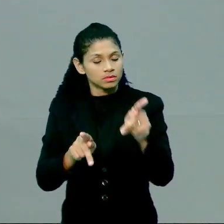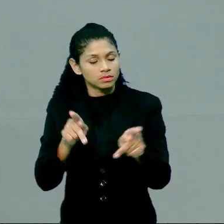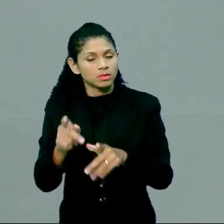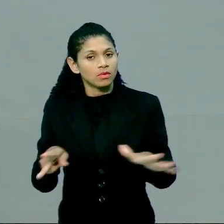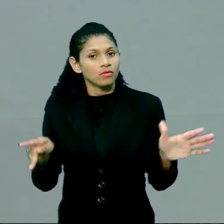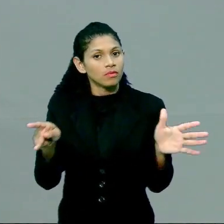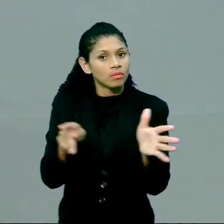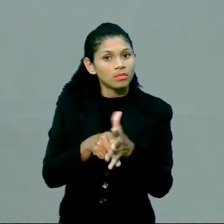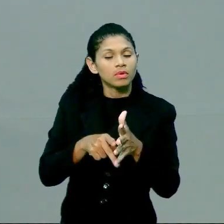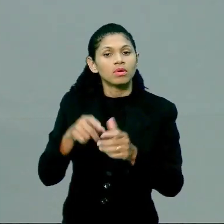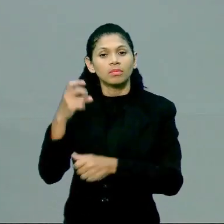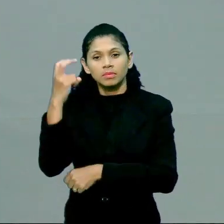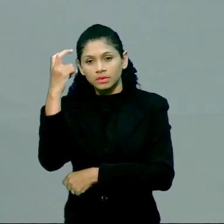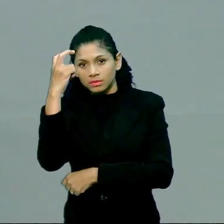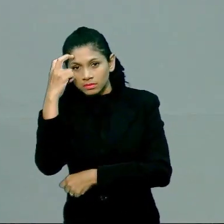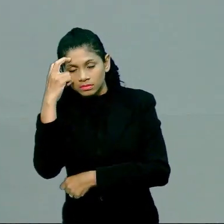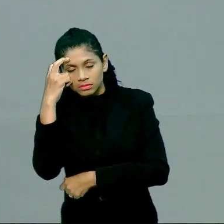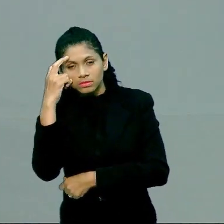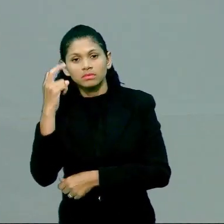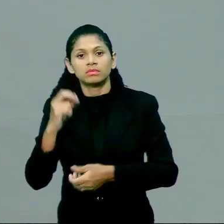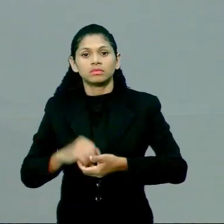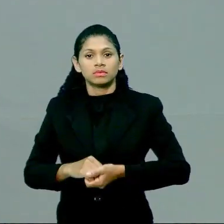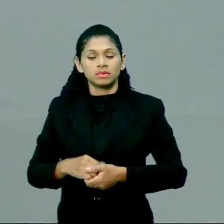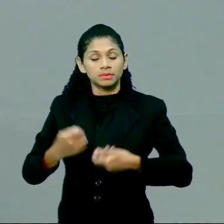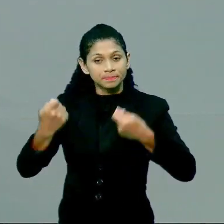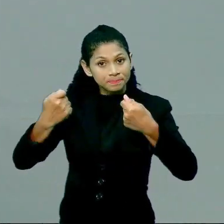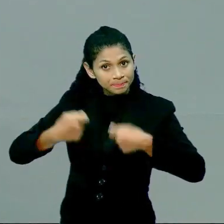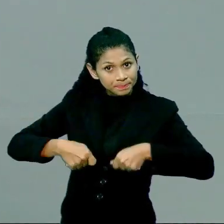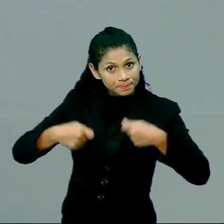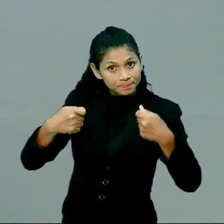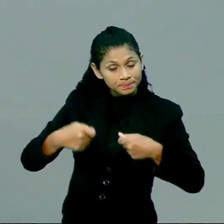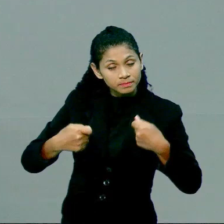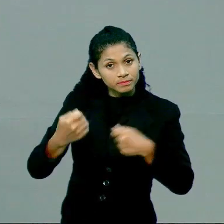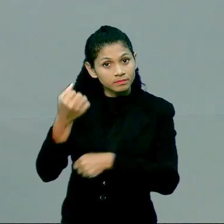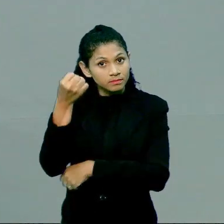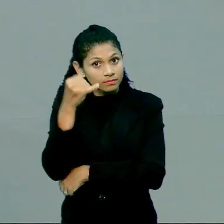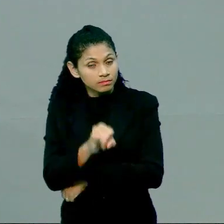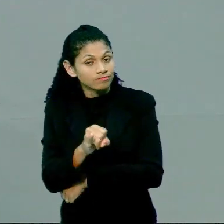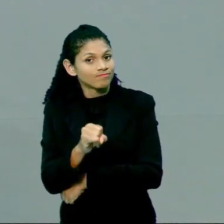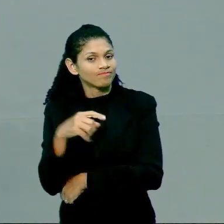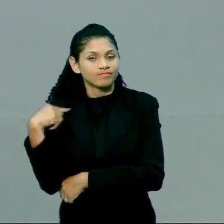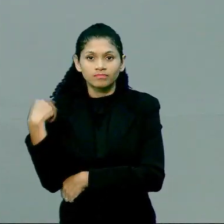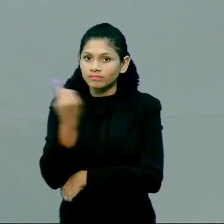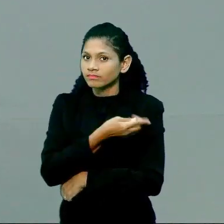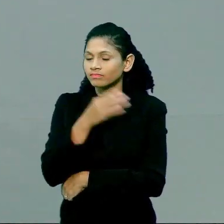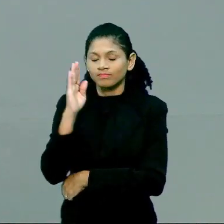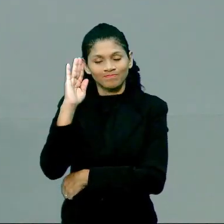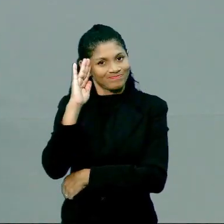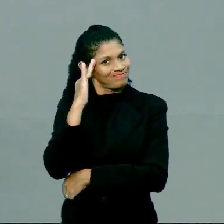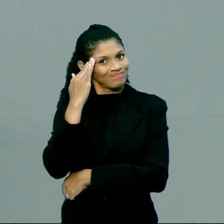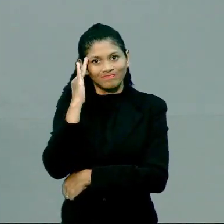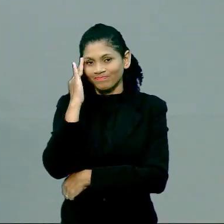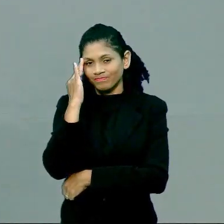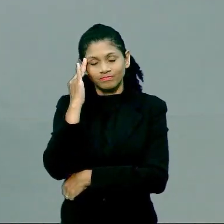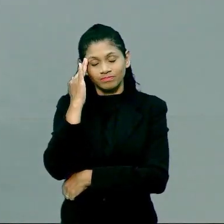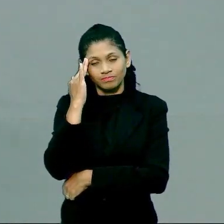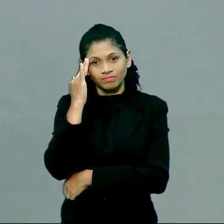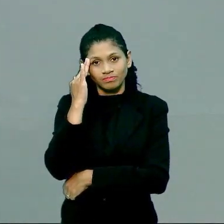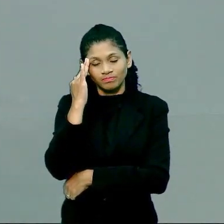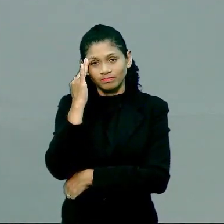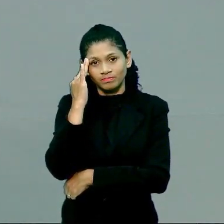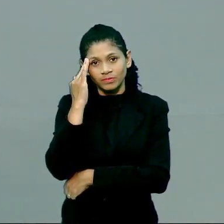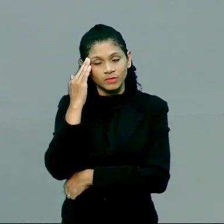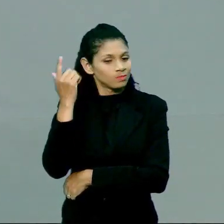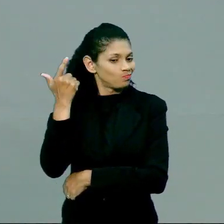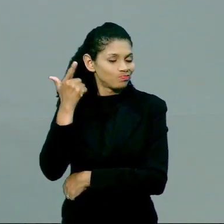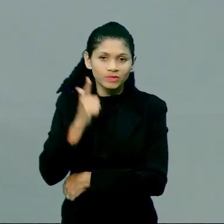né Ela é necessária se a gente não compreende a gente não vai conseguir interpretar Porque aqui não é uma questão